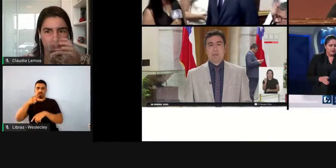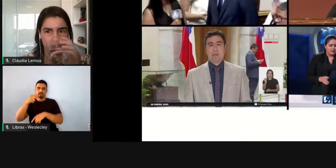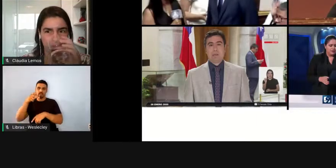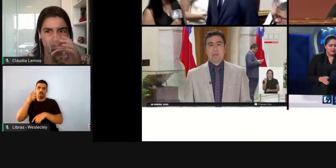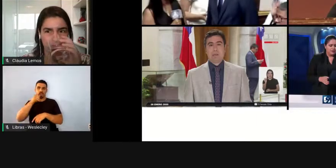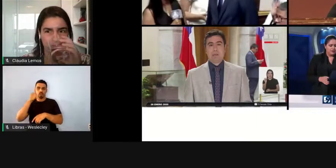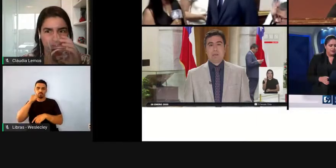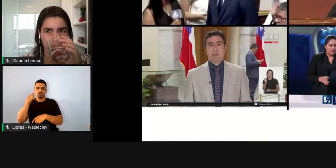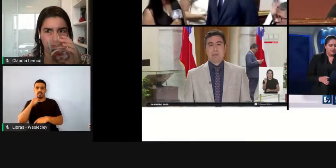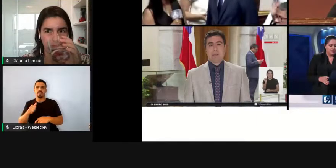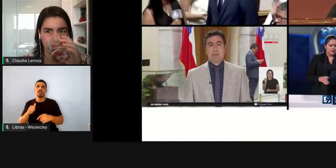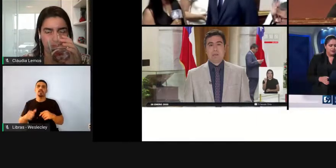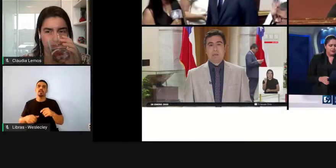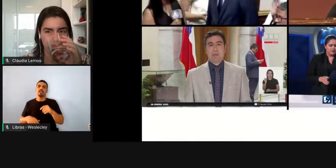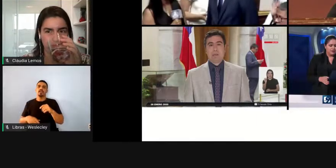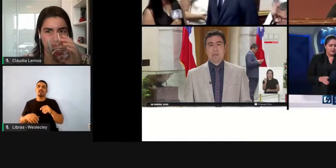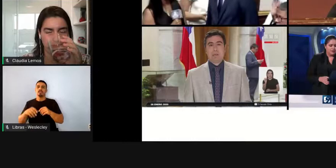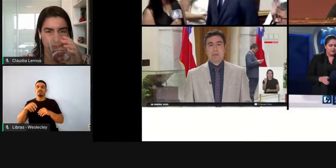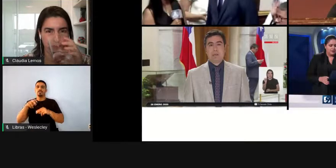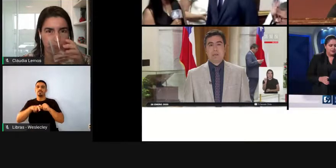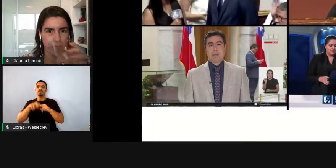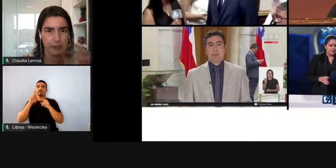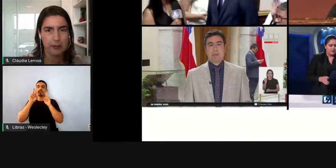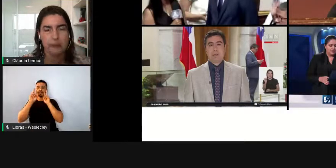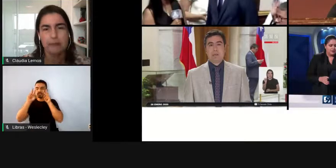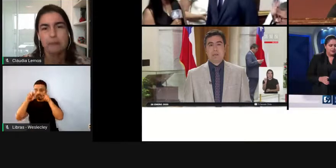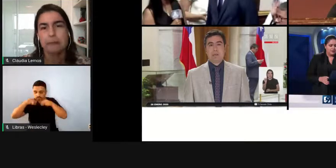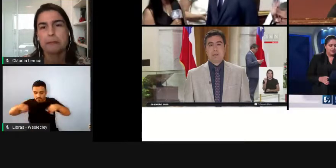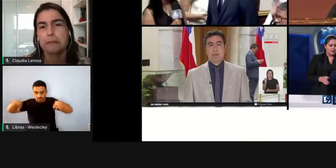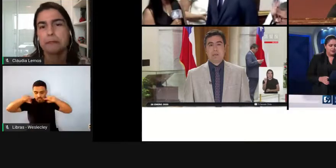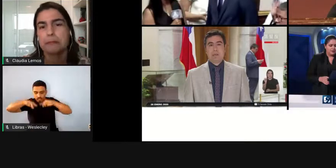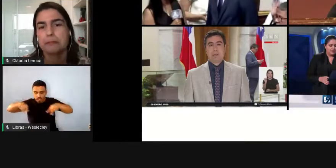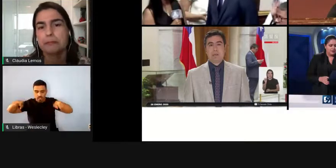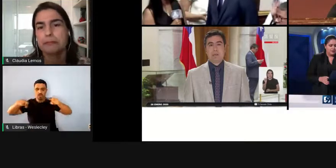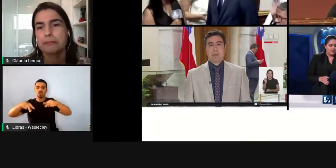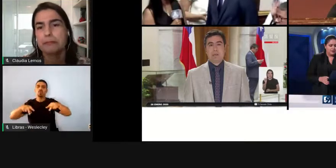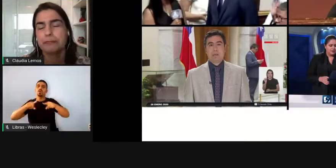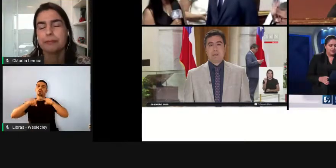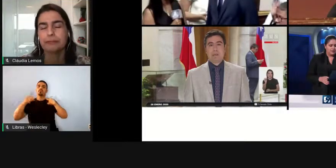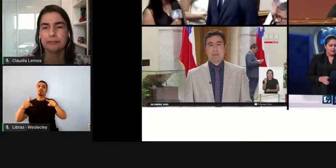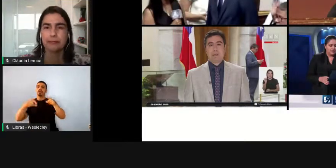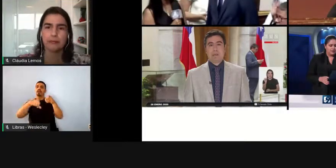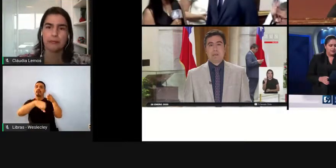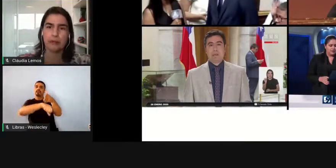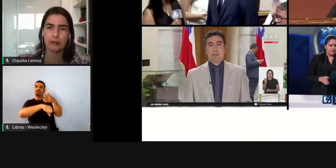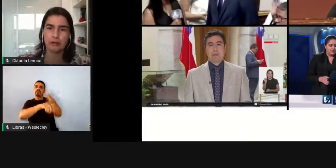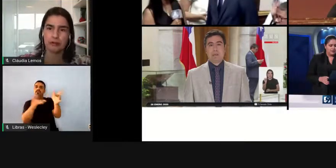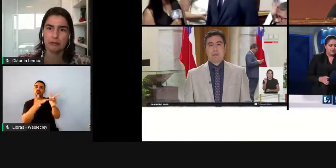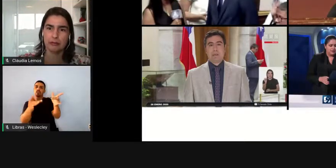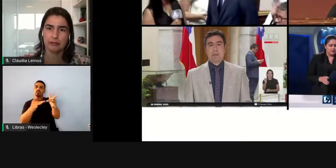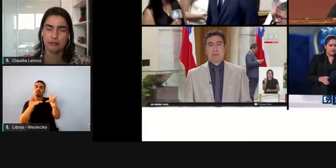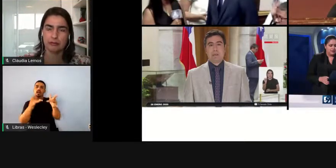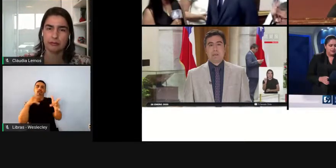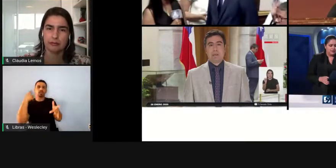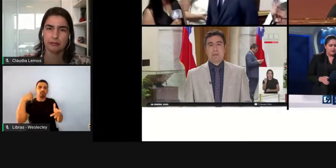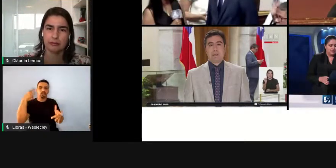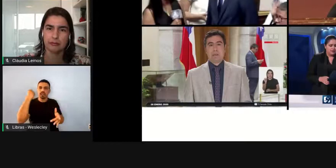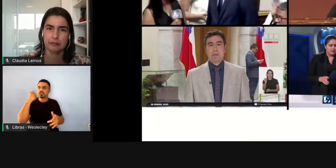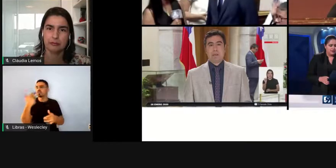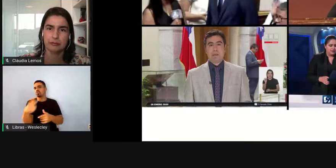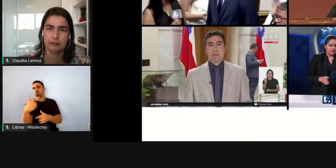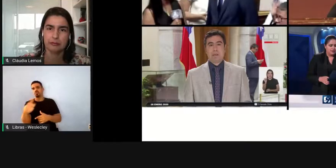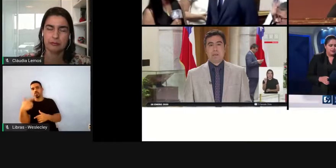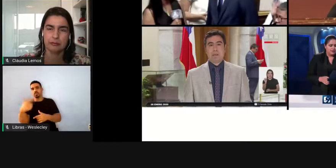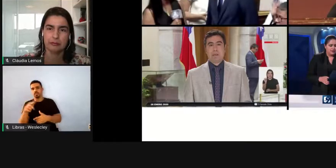ela consegue ver o que está acontecendo lá embaixo, mas ela não tem acesso aos parlamentares. Ali embaixo, na parte esquerda, é um jornalista